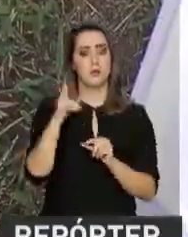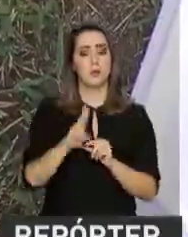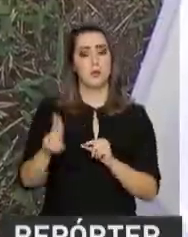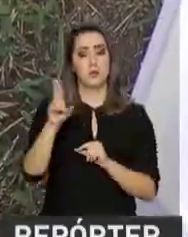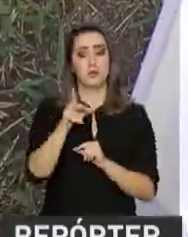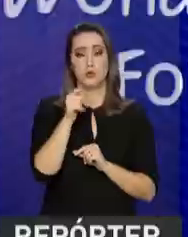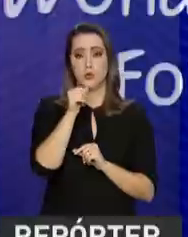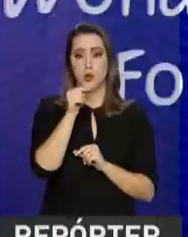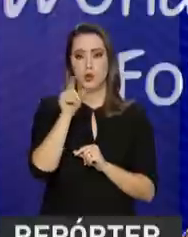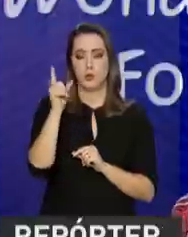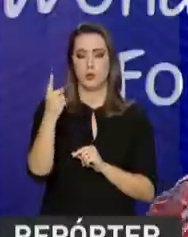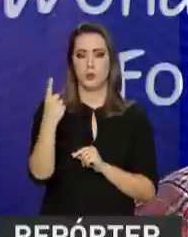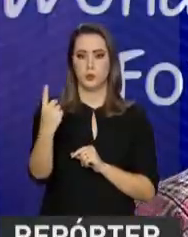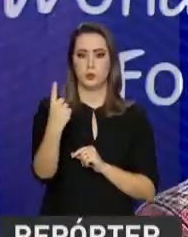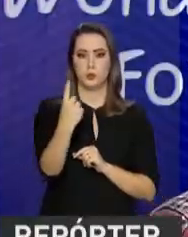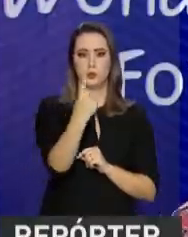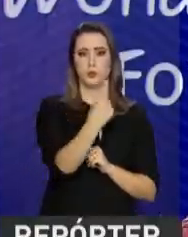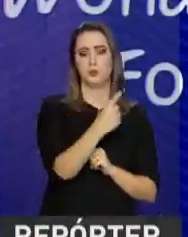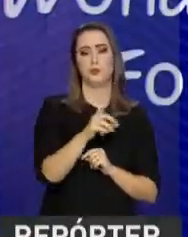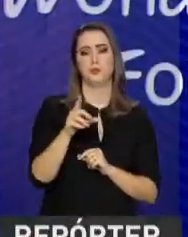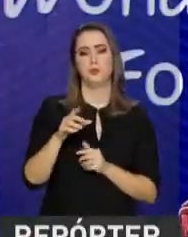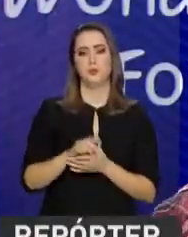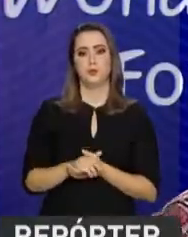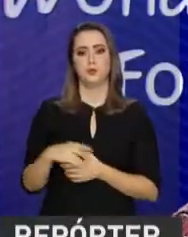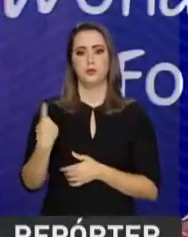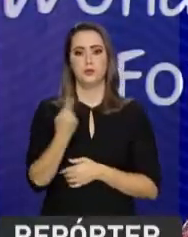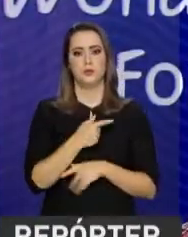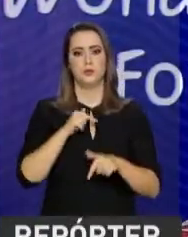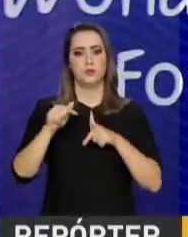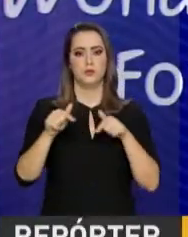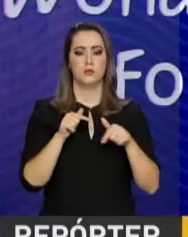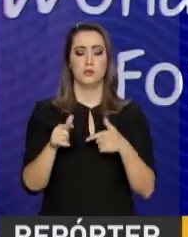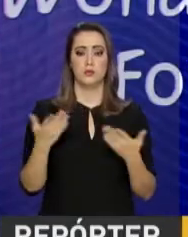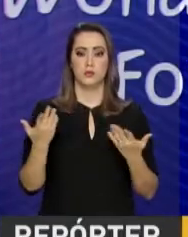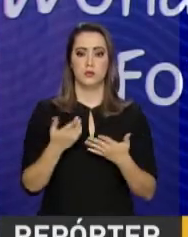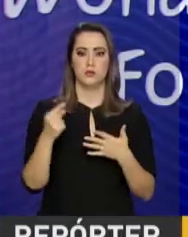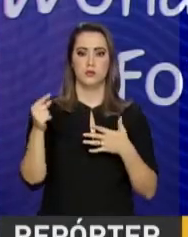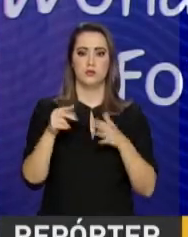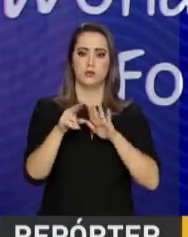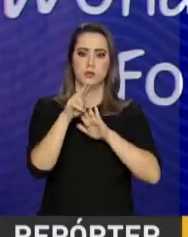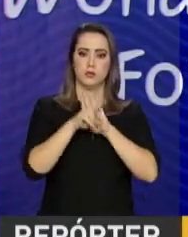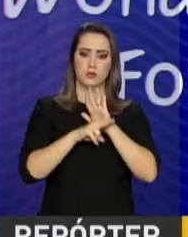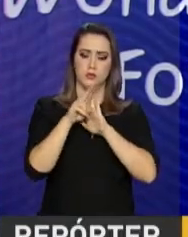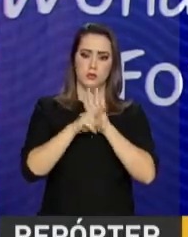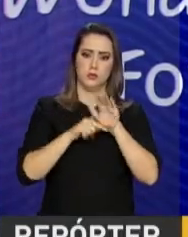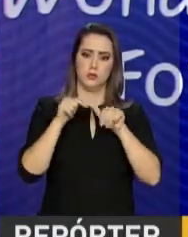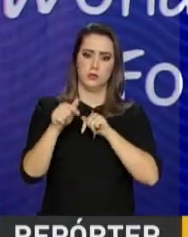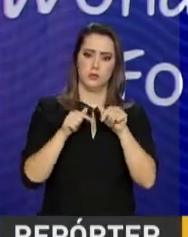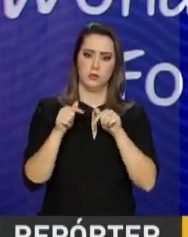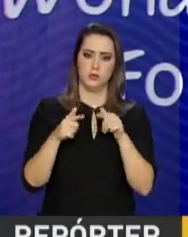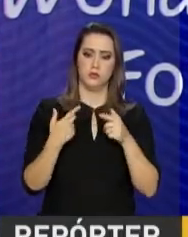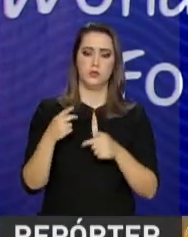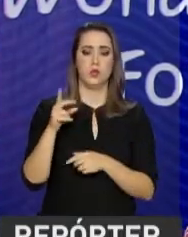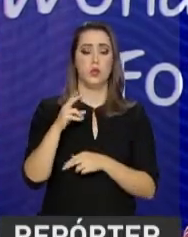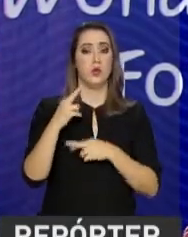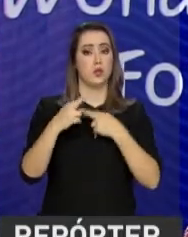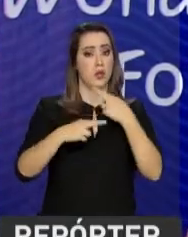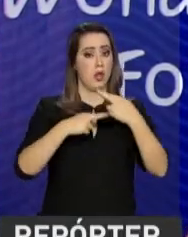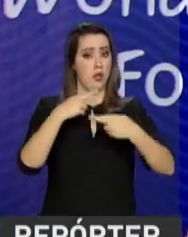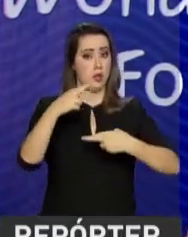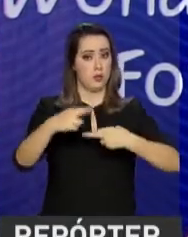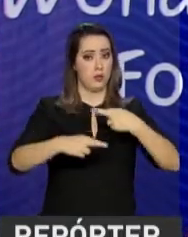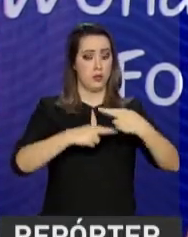por pessoa não estamos neste momento trabalhando uma resolução que trata justamente do reuso da água